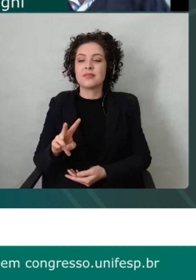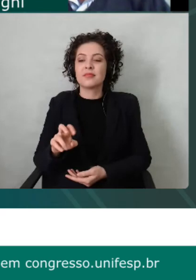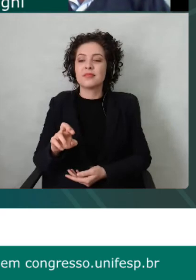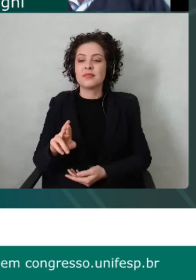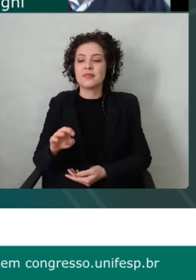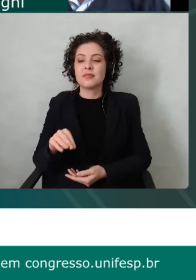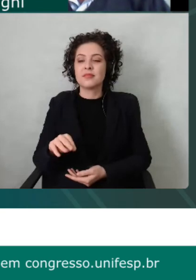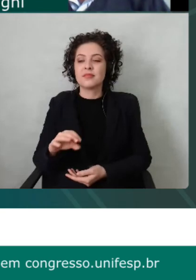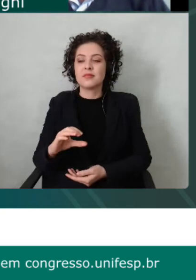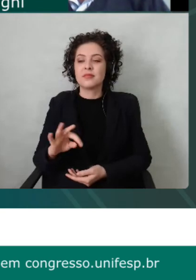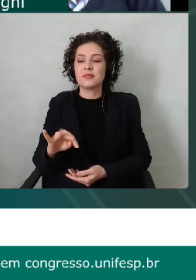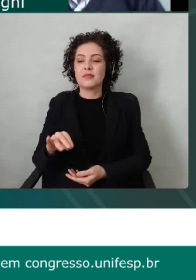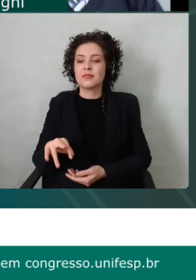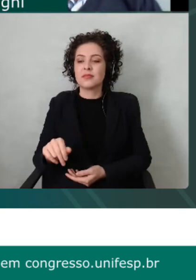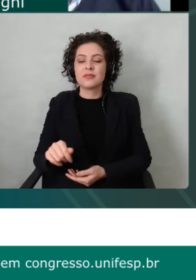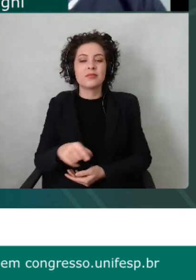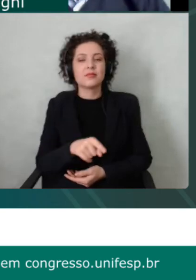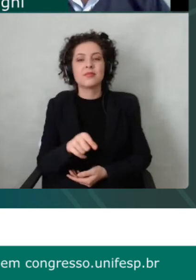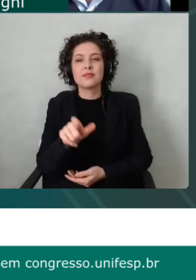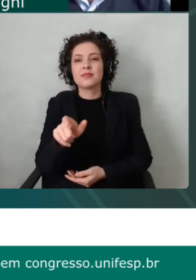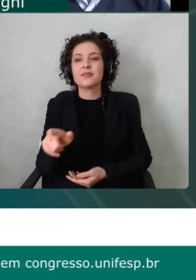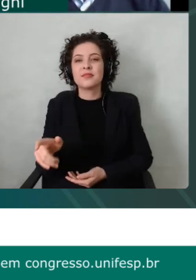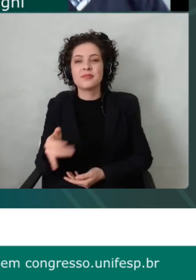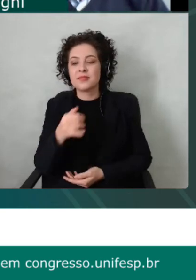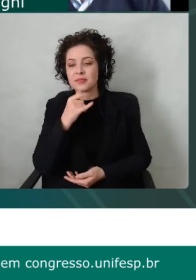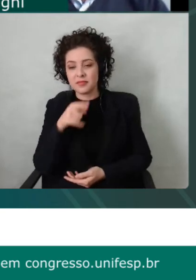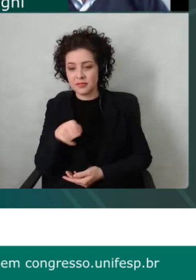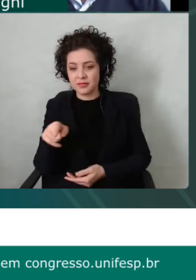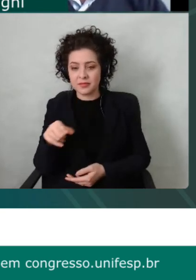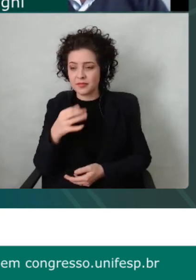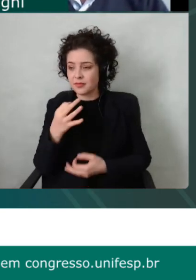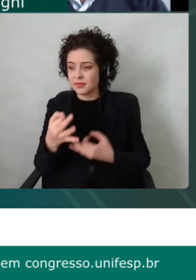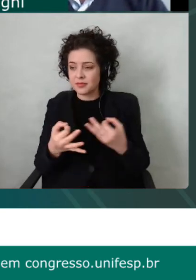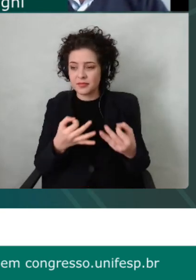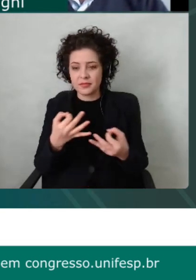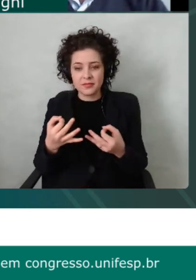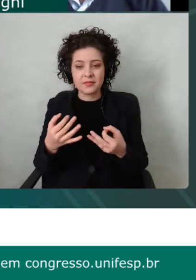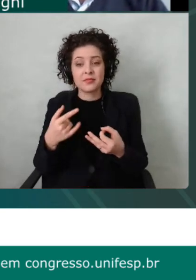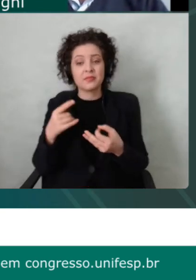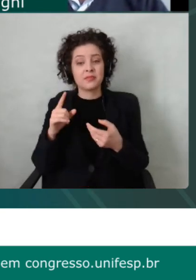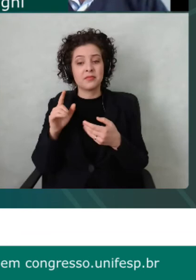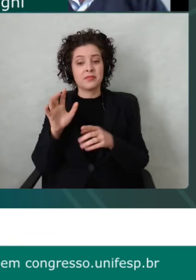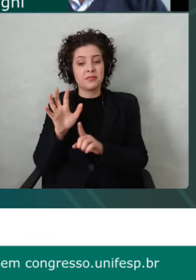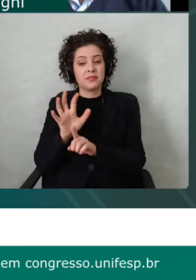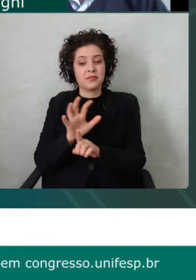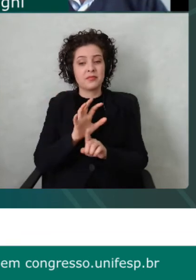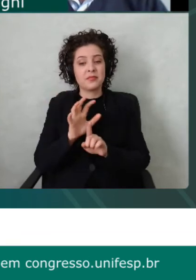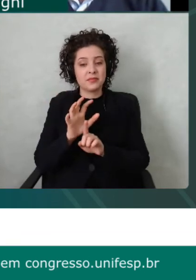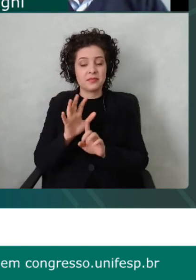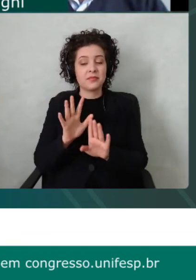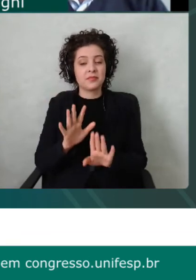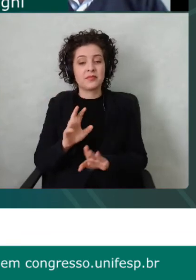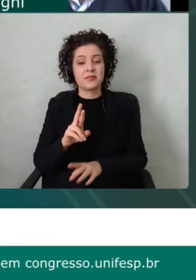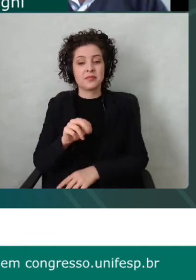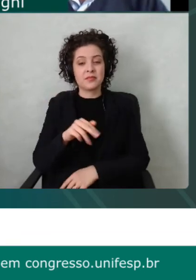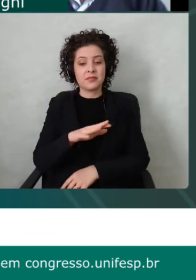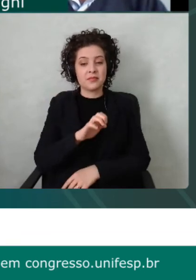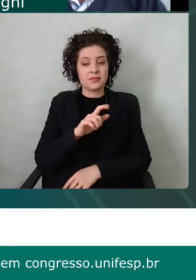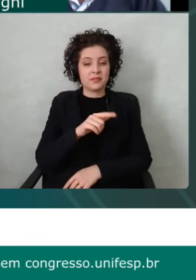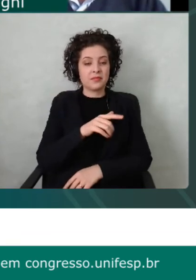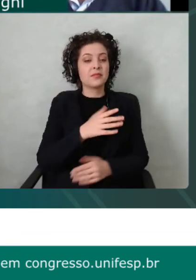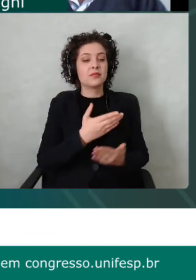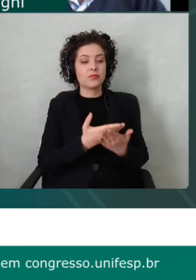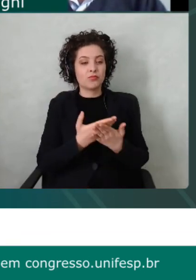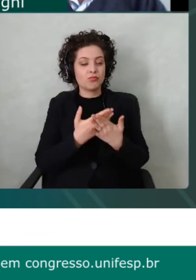Para alguém aí que está... Você é um formador de opinião. Nós sabemos, né, a professora Raquel Rieira, que eles estudaram todas as evidências, que